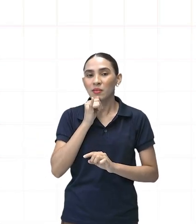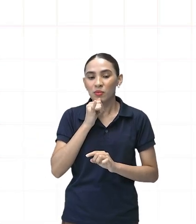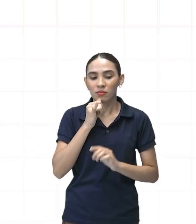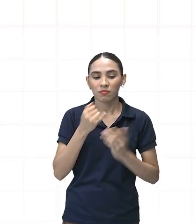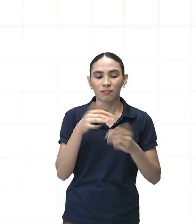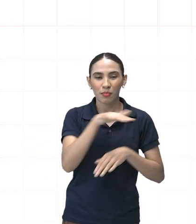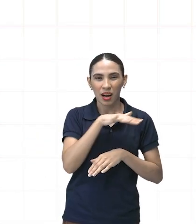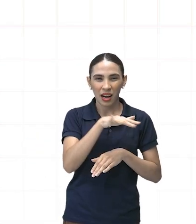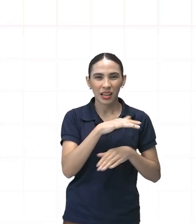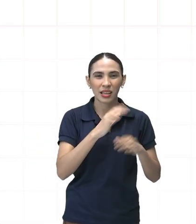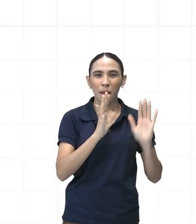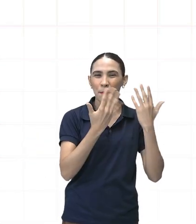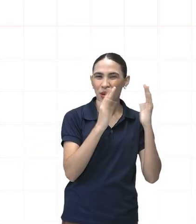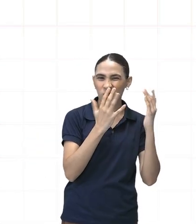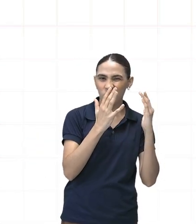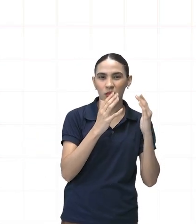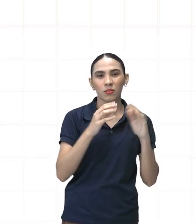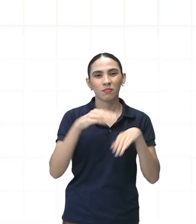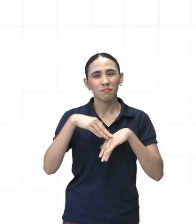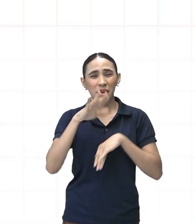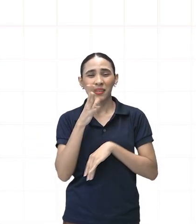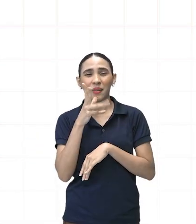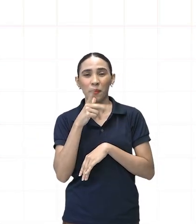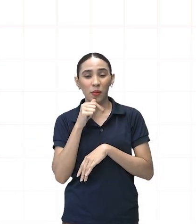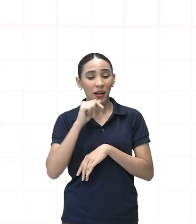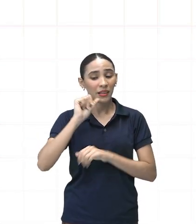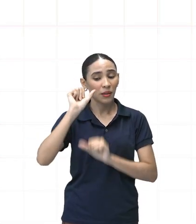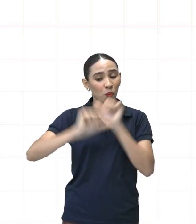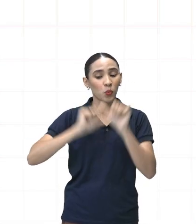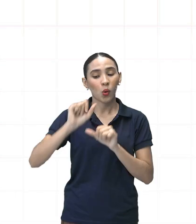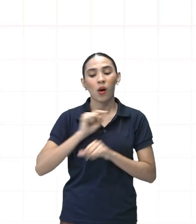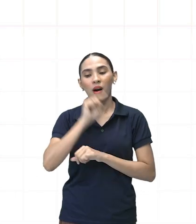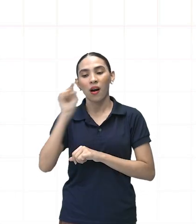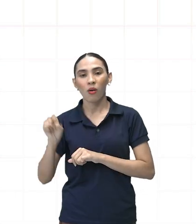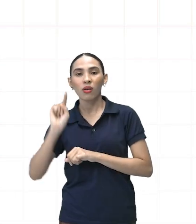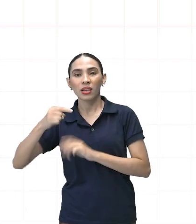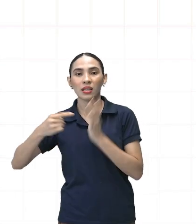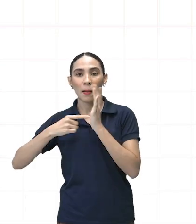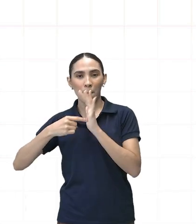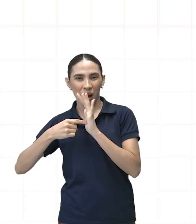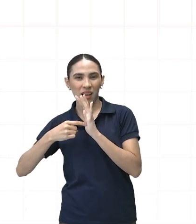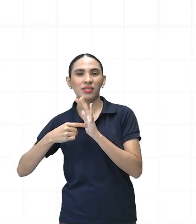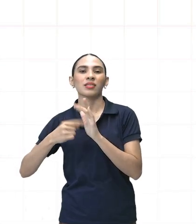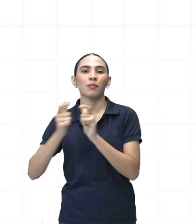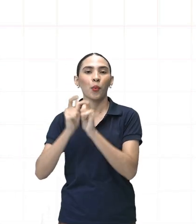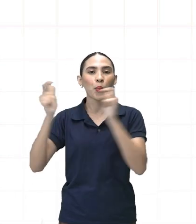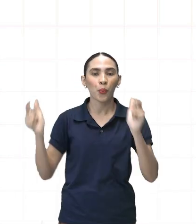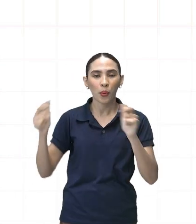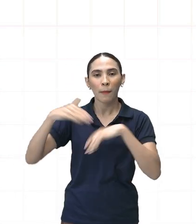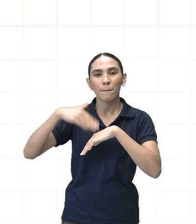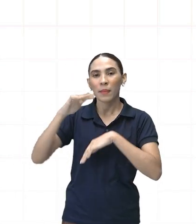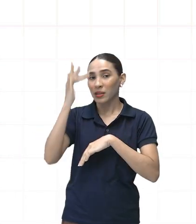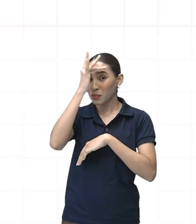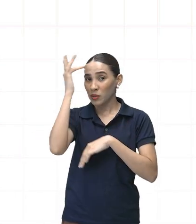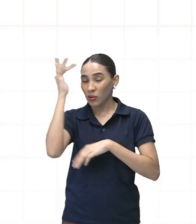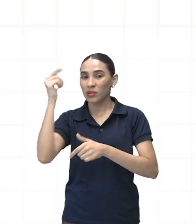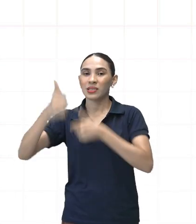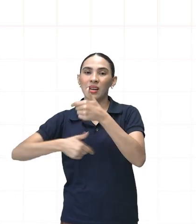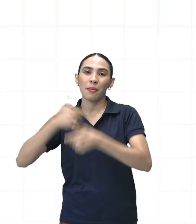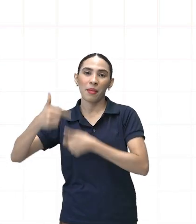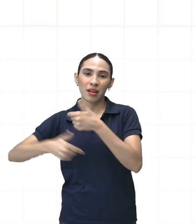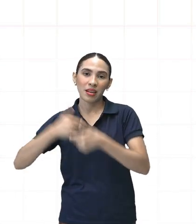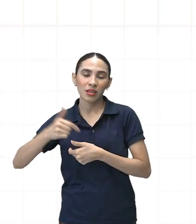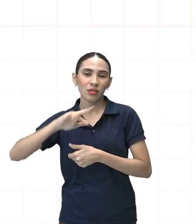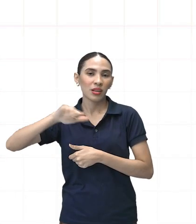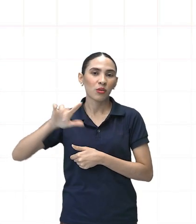uma produção manual, um pouco mais demorada, para uma produção em massa, com mais pessoas